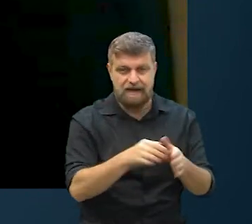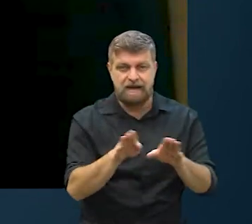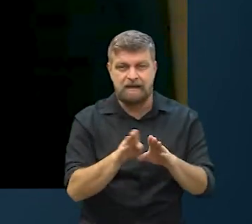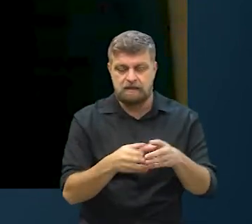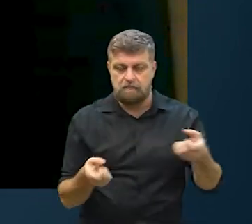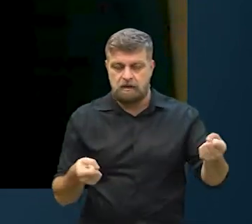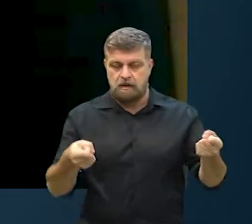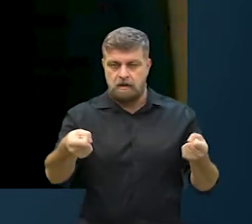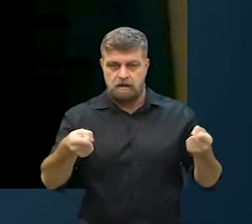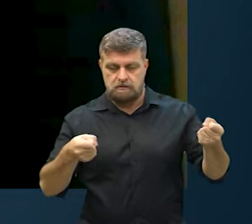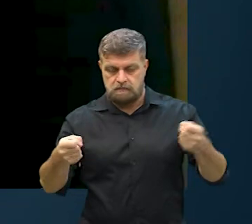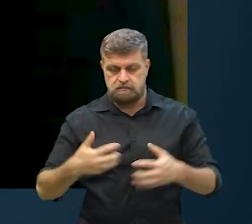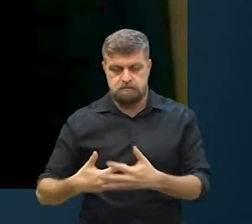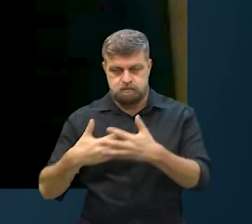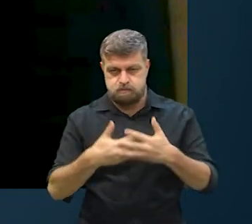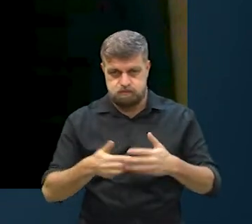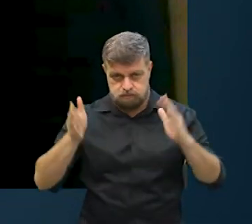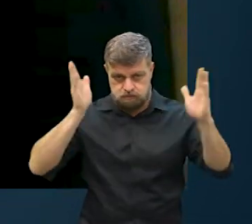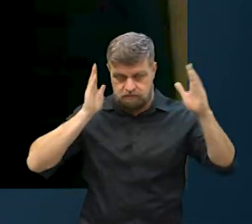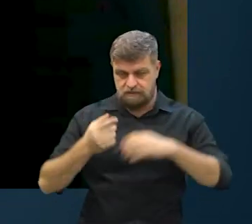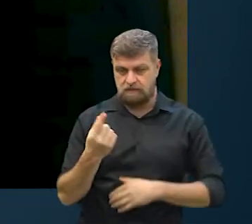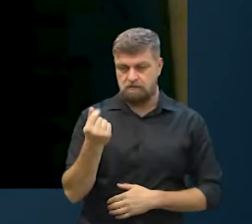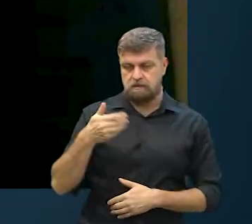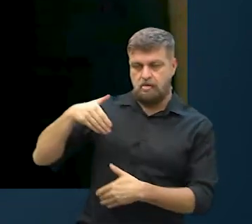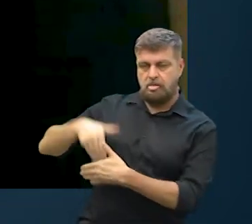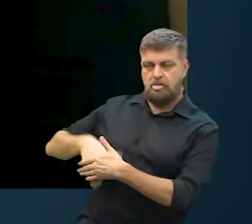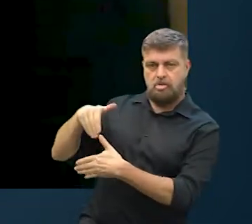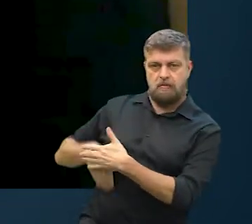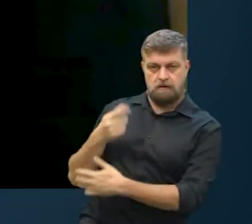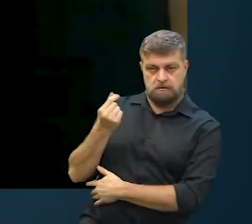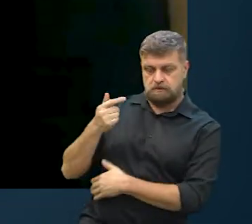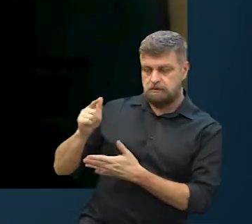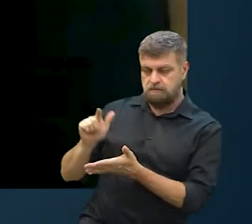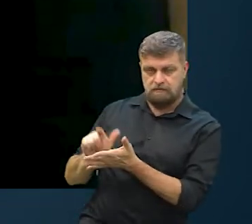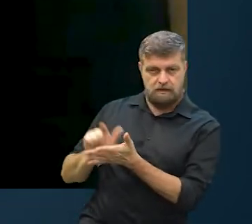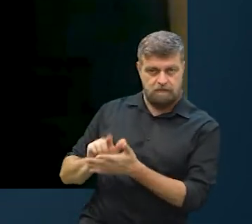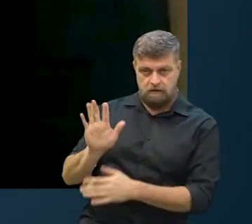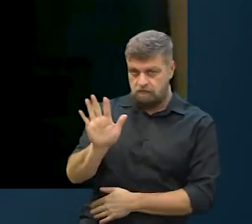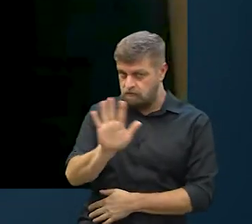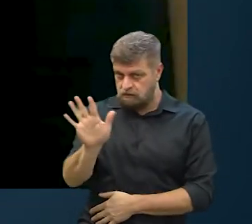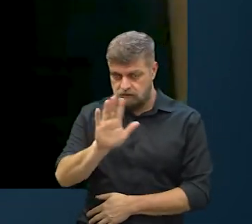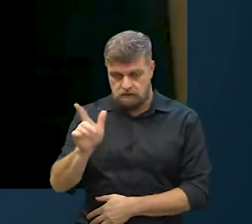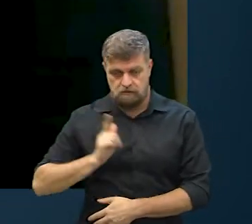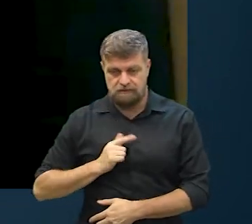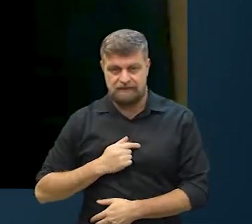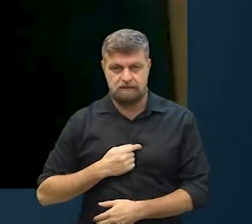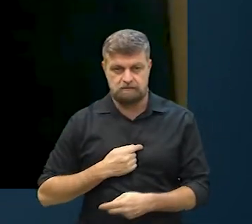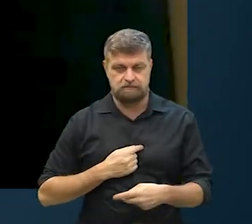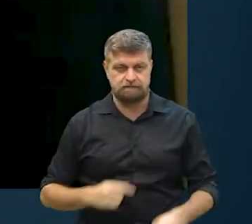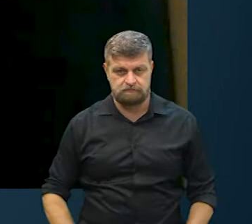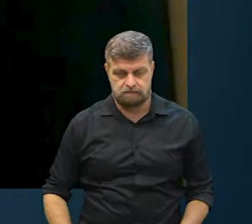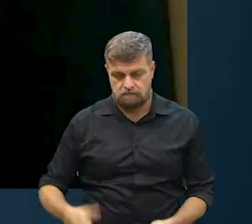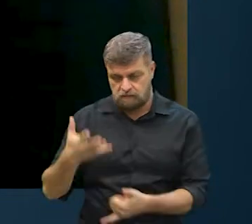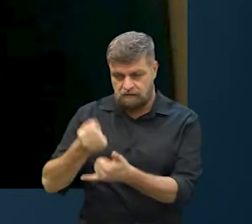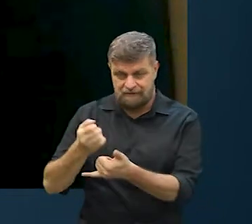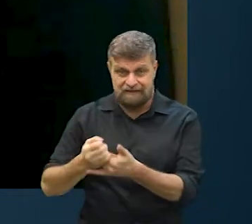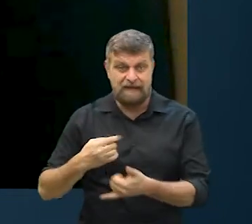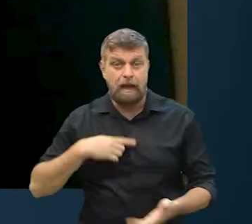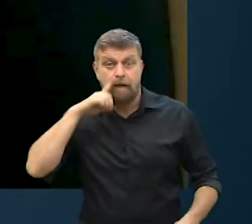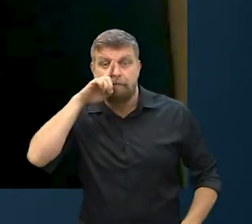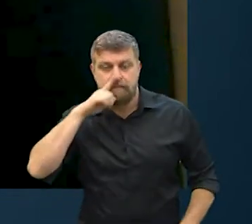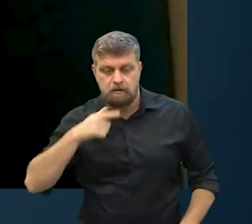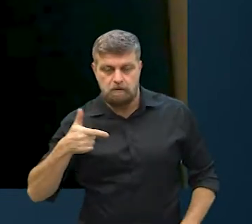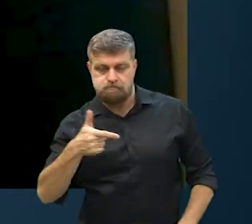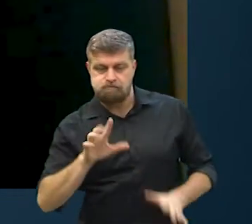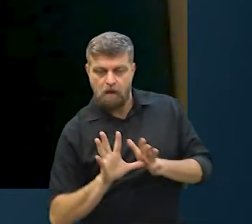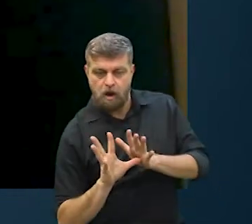o motorista, que deixa de circular com notas e dinheiros em espécie dentro do seu caminhão, correndo risco